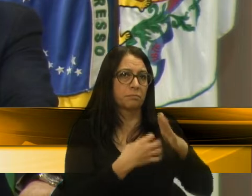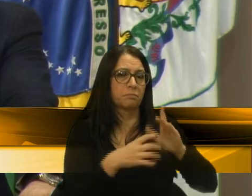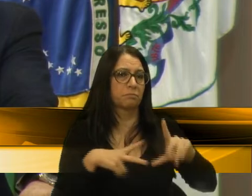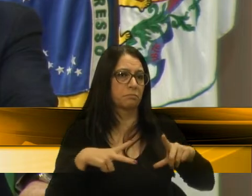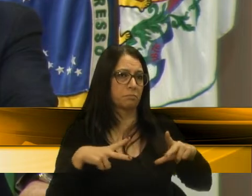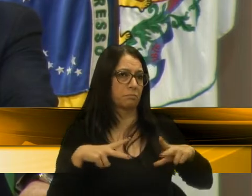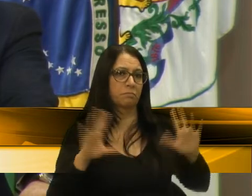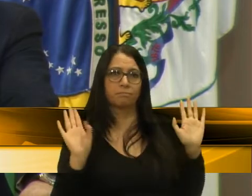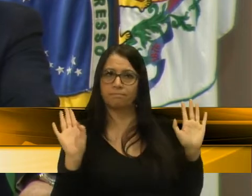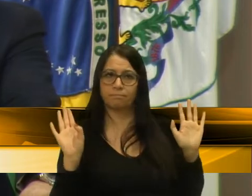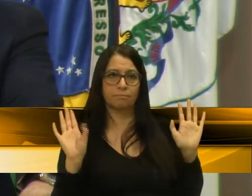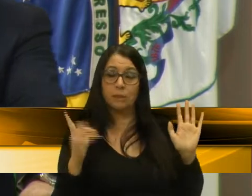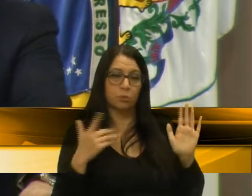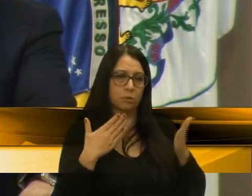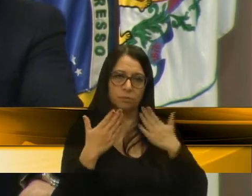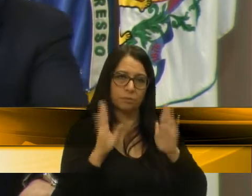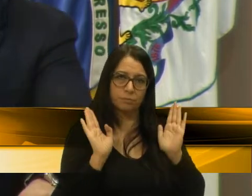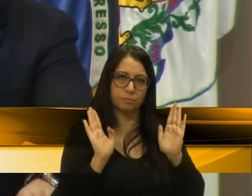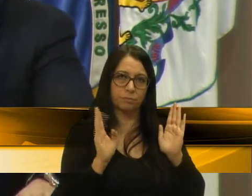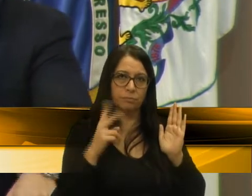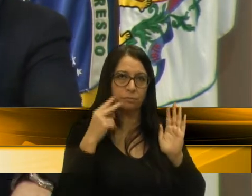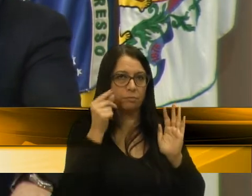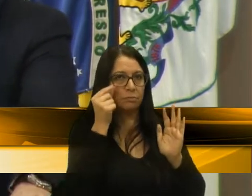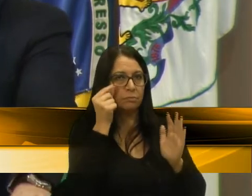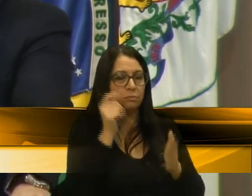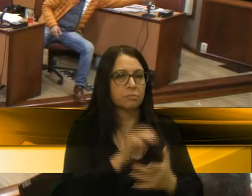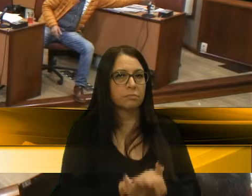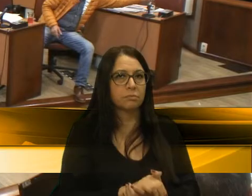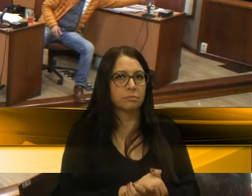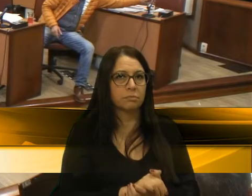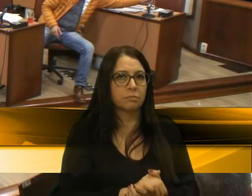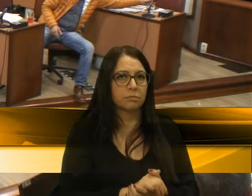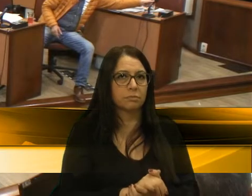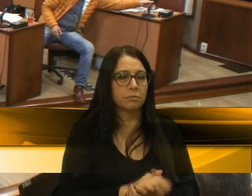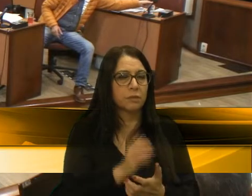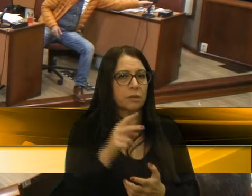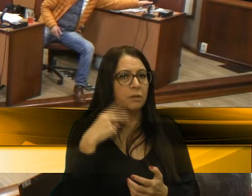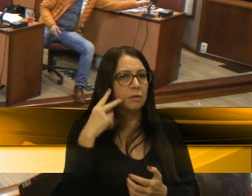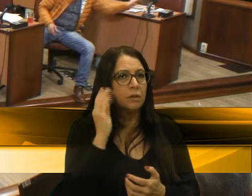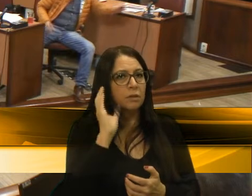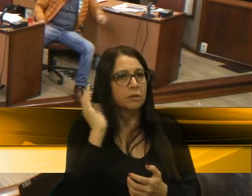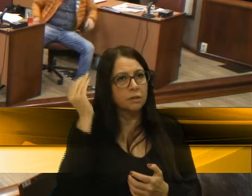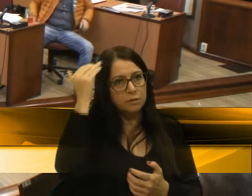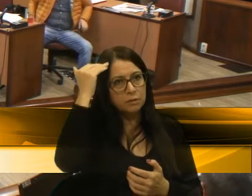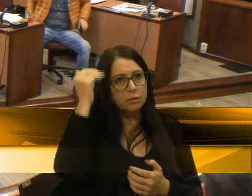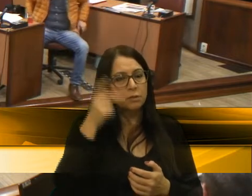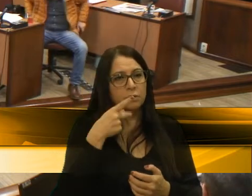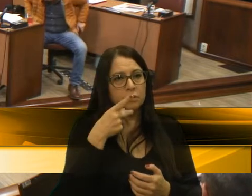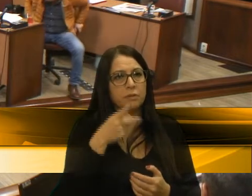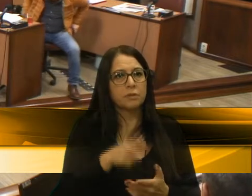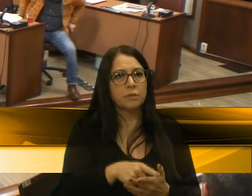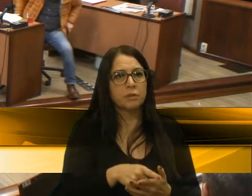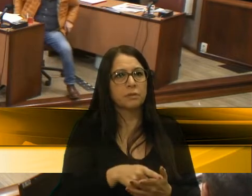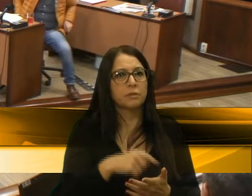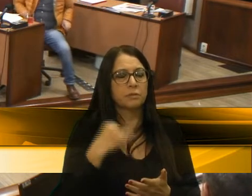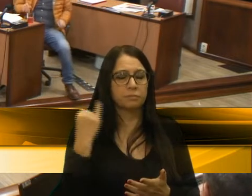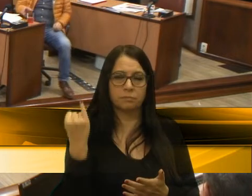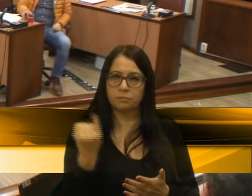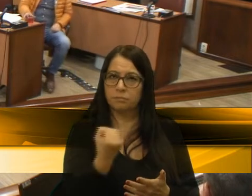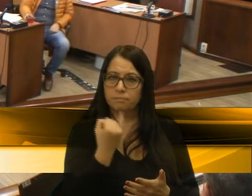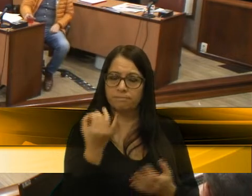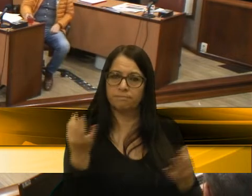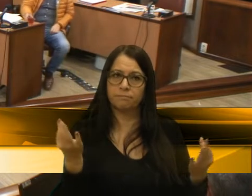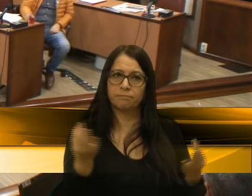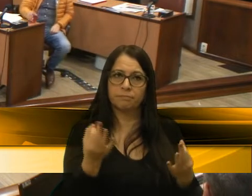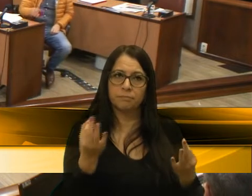tenho muita dúvida sobre isso. Vereador Périco. Vereador Felipe, a sua colocação aqui ela é perfeita